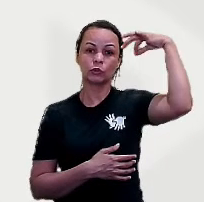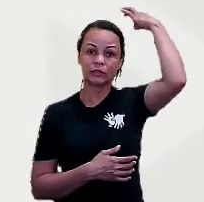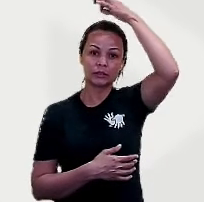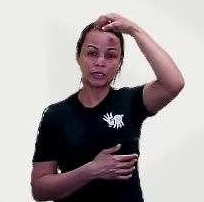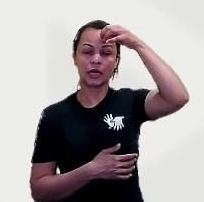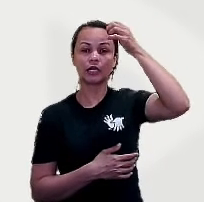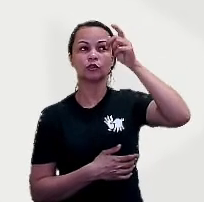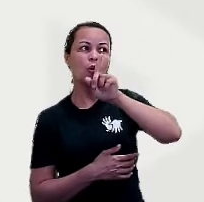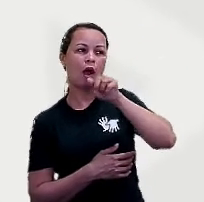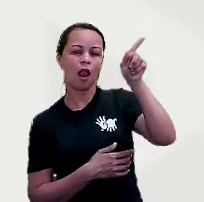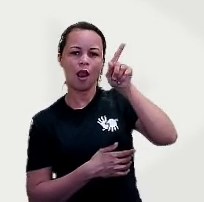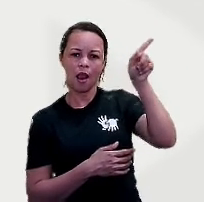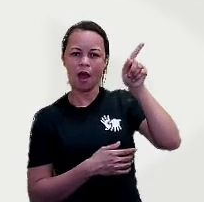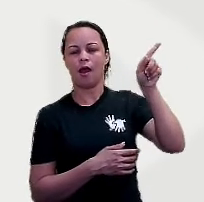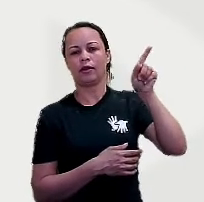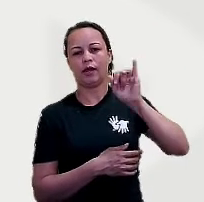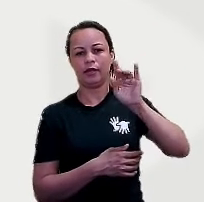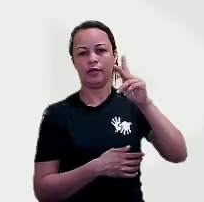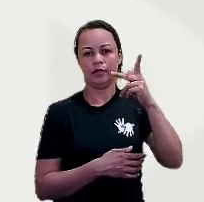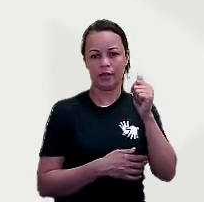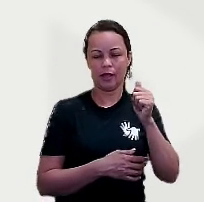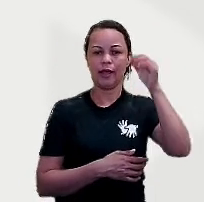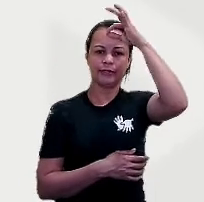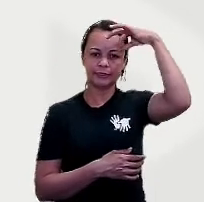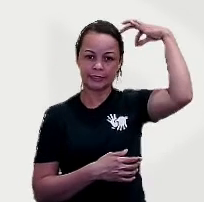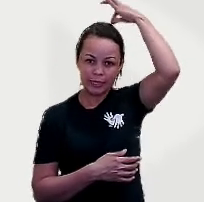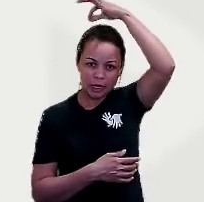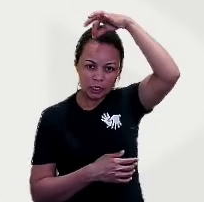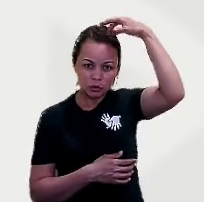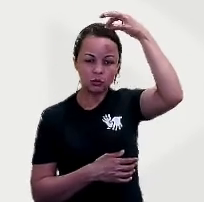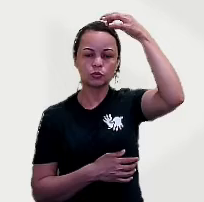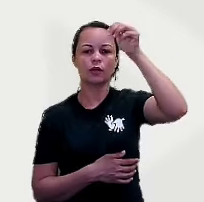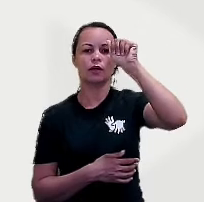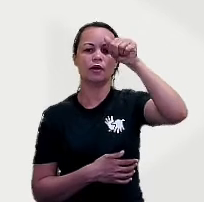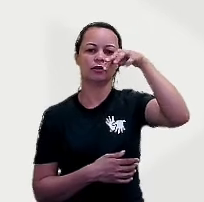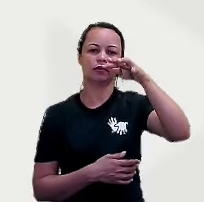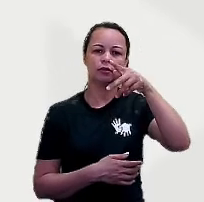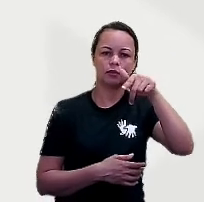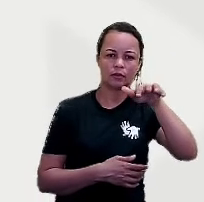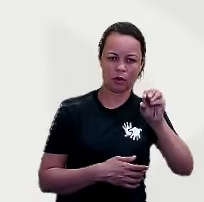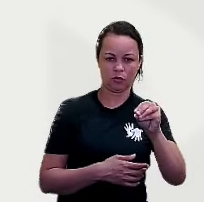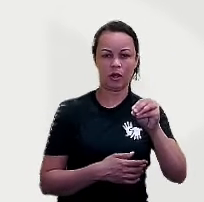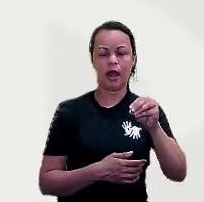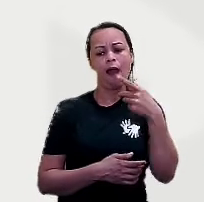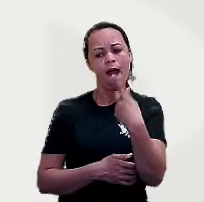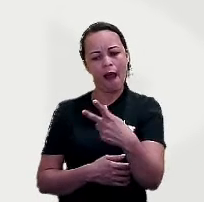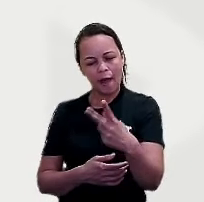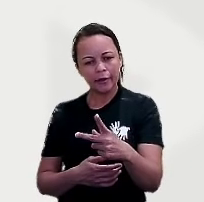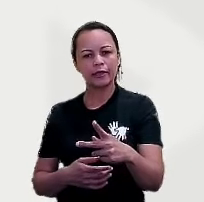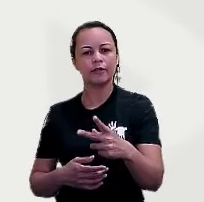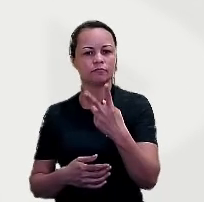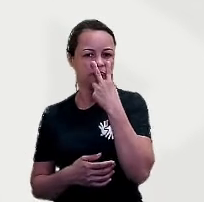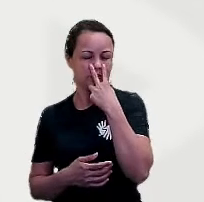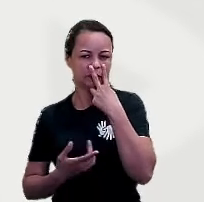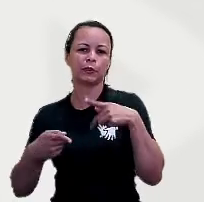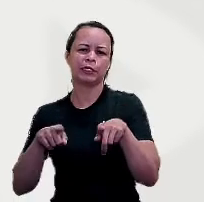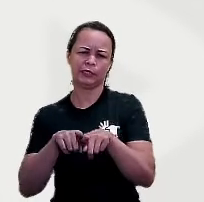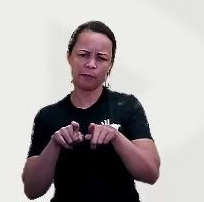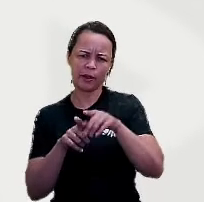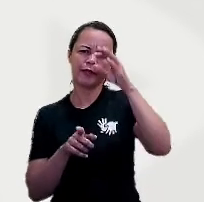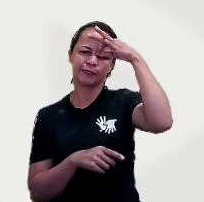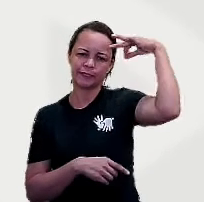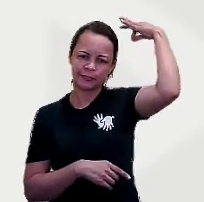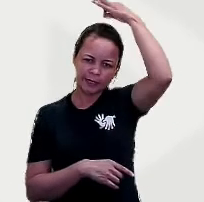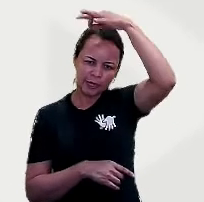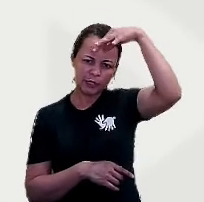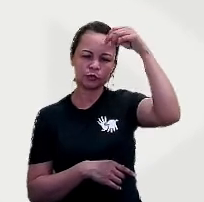cidade de Vitória também é Santo Antão. Então, tudo isso são características que nos contam muito sobre as